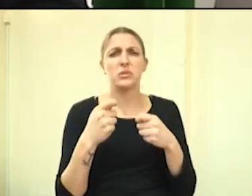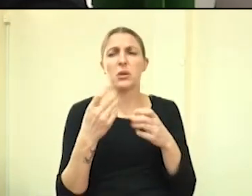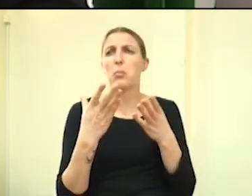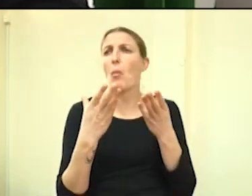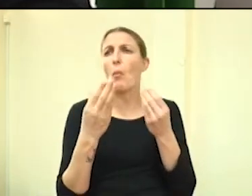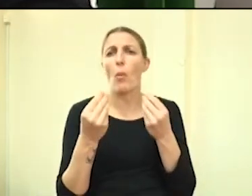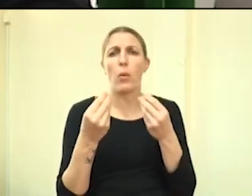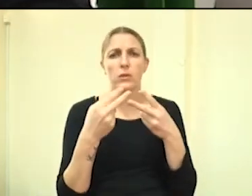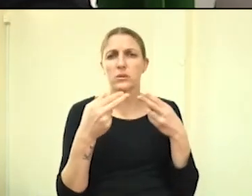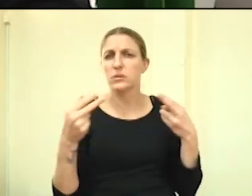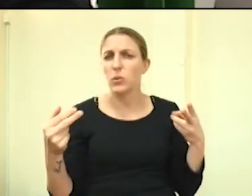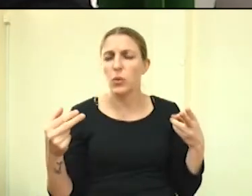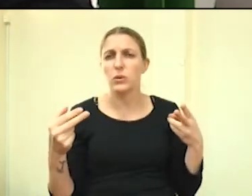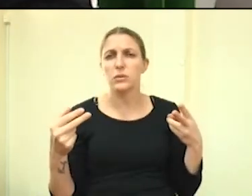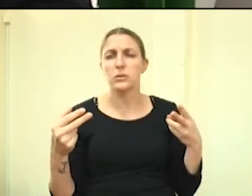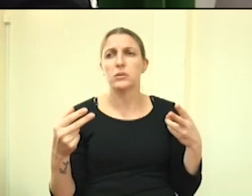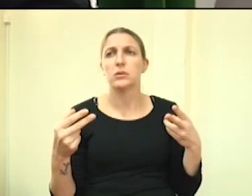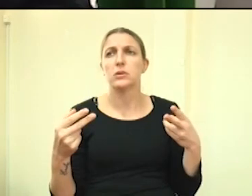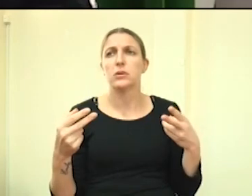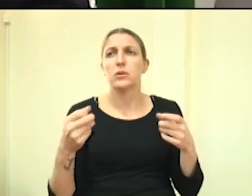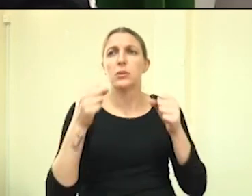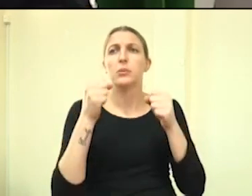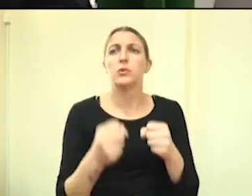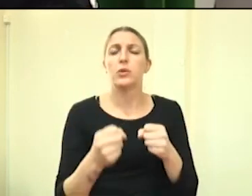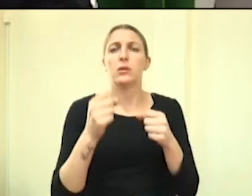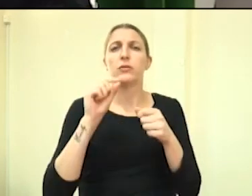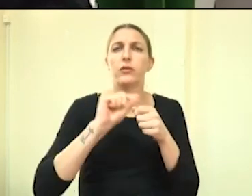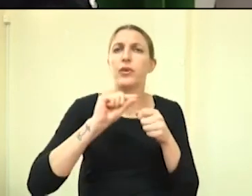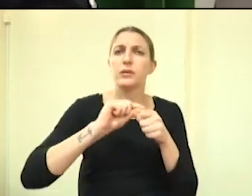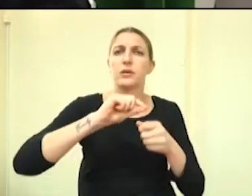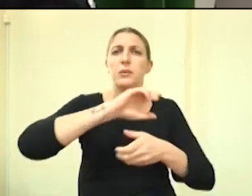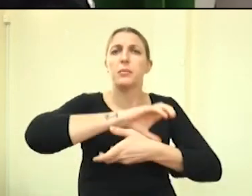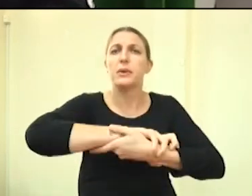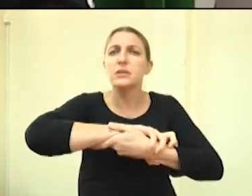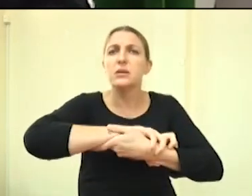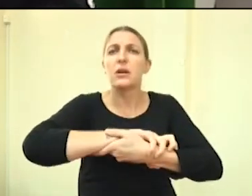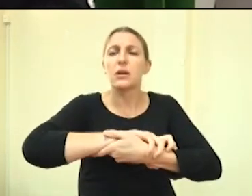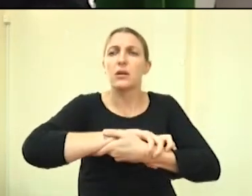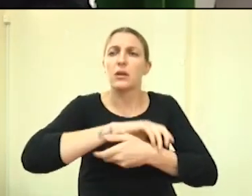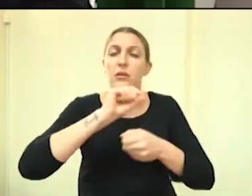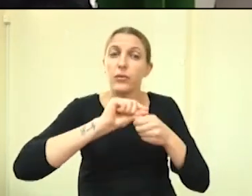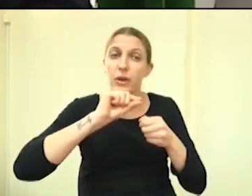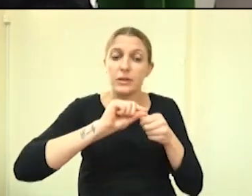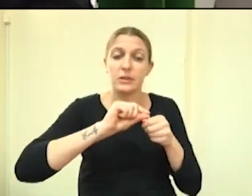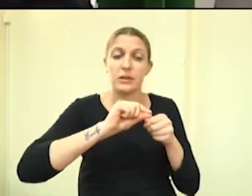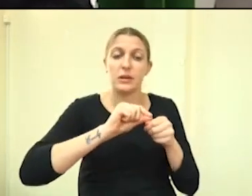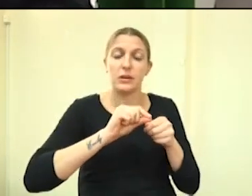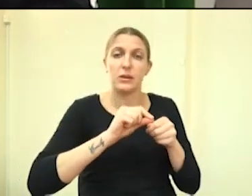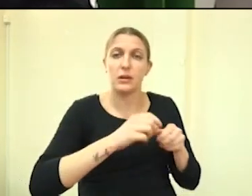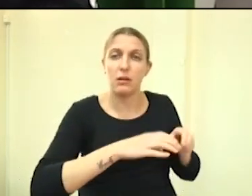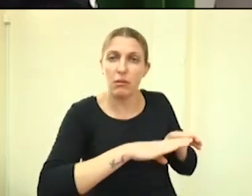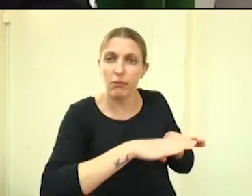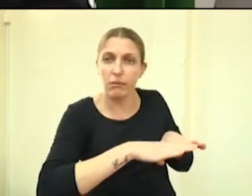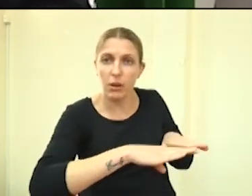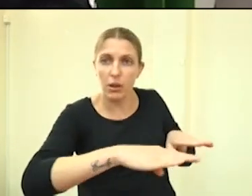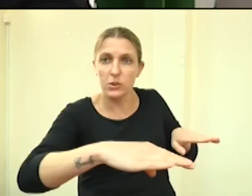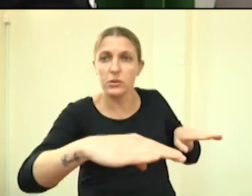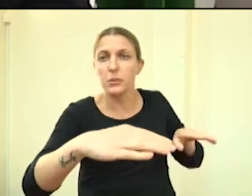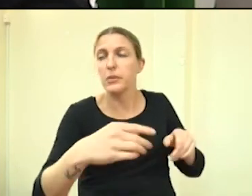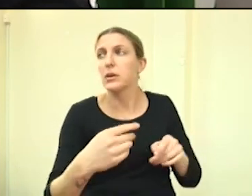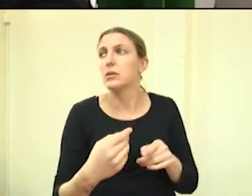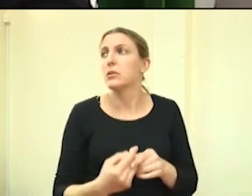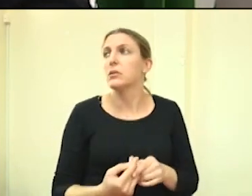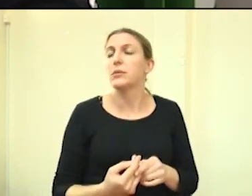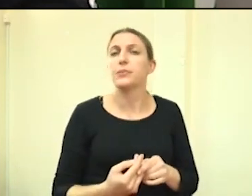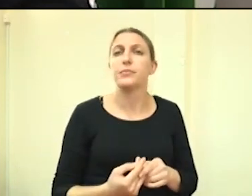calçamento. Podia fazer uma parceria com a prefeitura e fazer aquele calçamento. E fazer em calçamento, já que